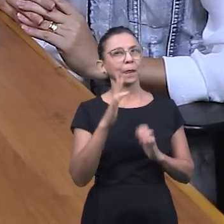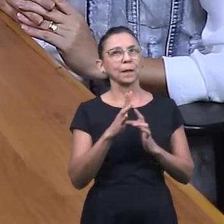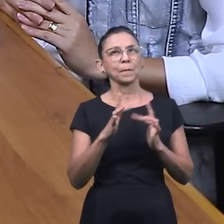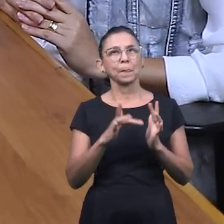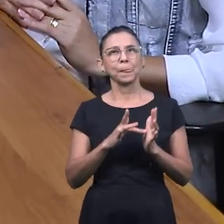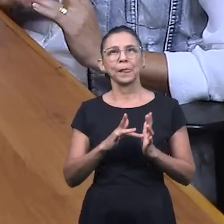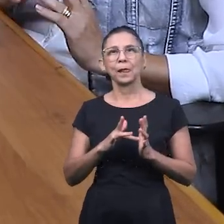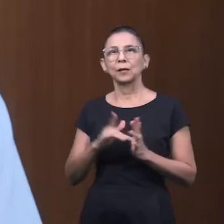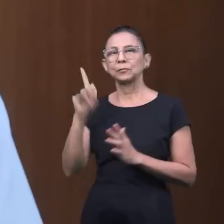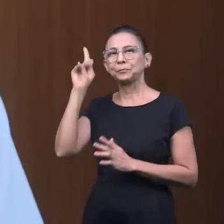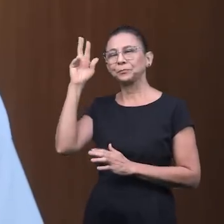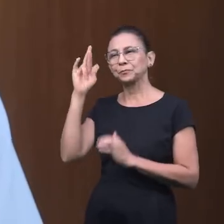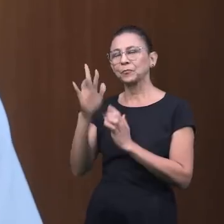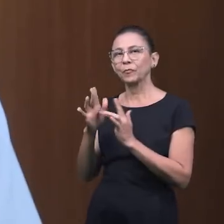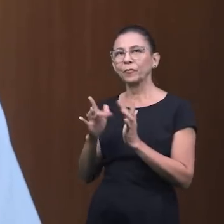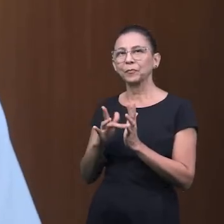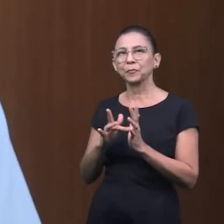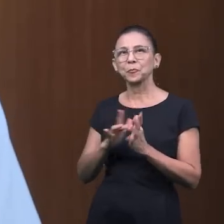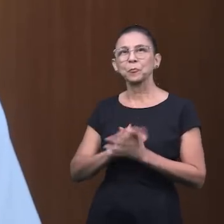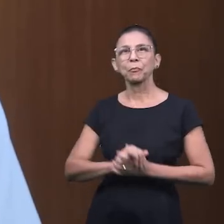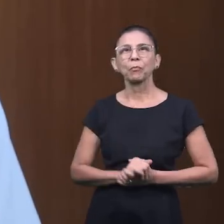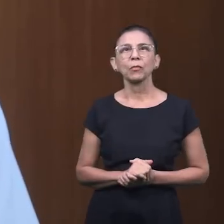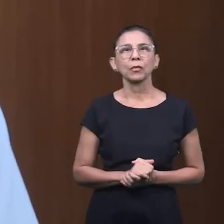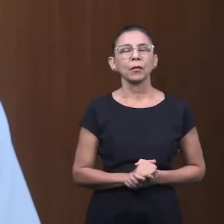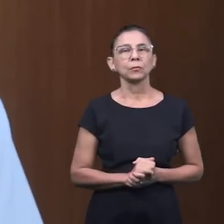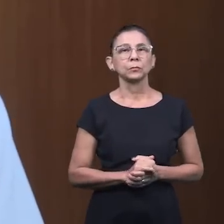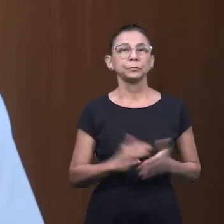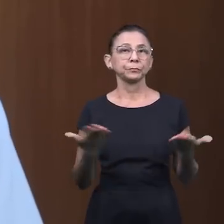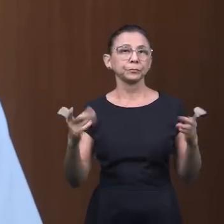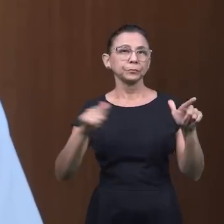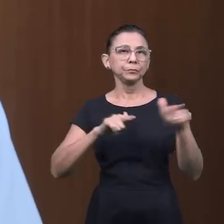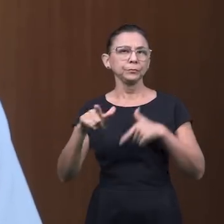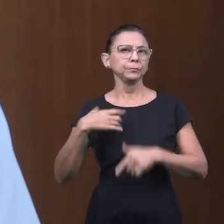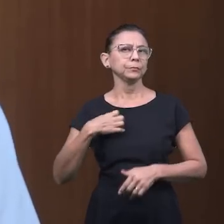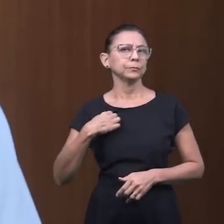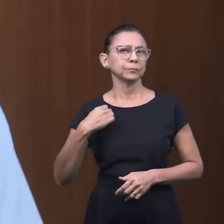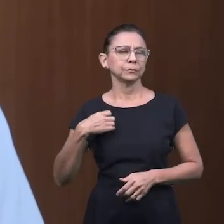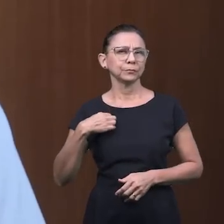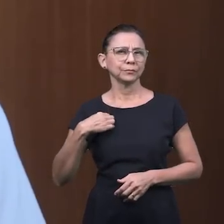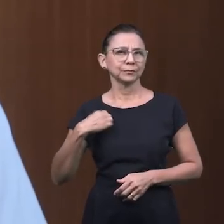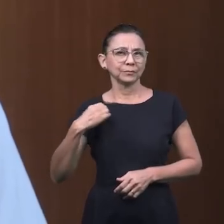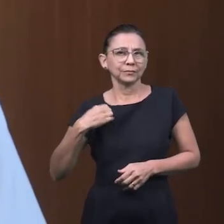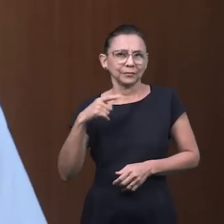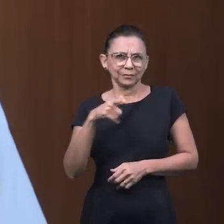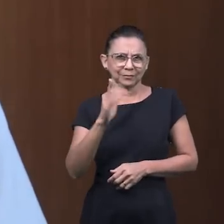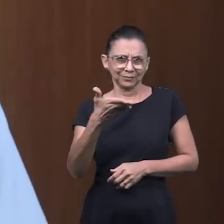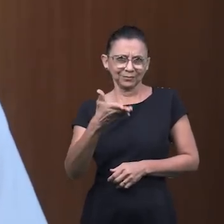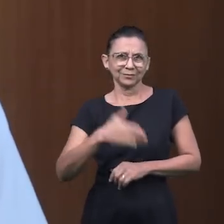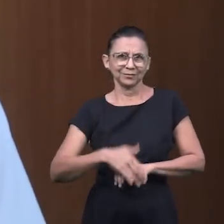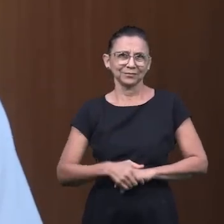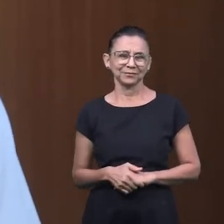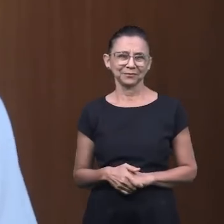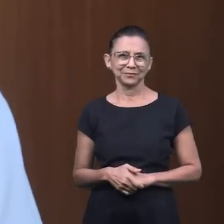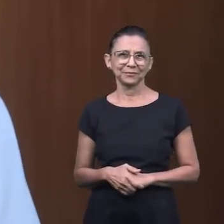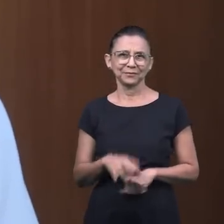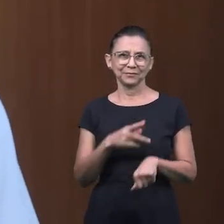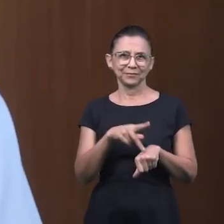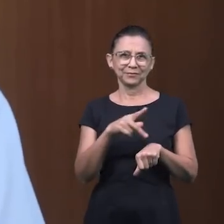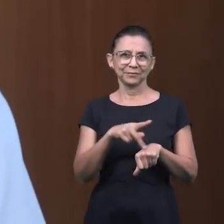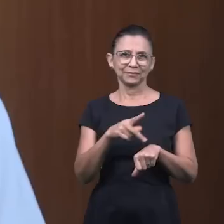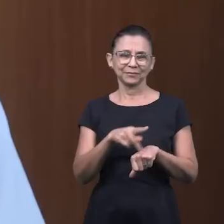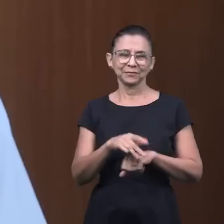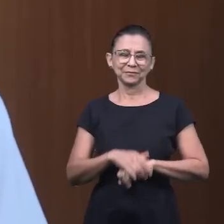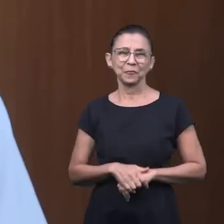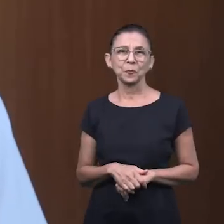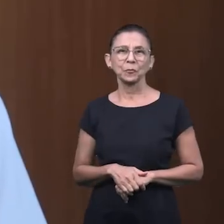tudo bem. Nós vamos falar um pouquinho sobre trabalho voluntário. Você já viveu o trabalho voluntário? Você é